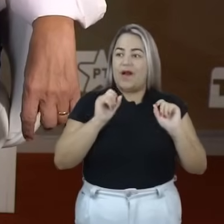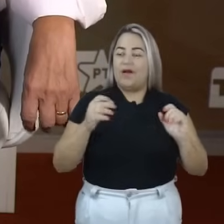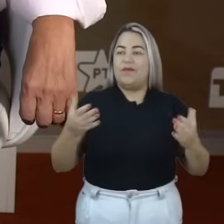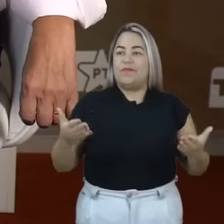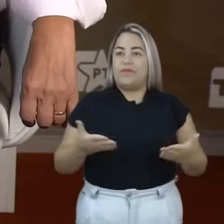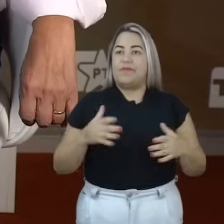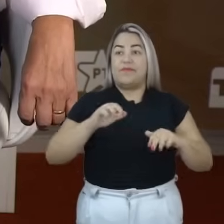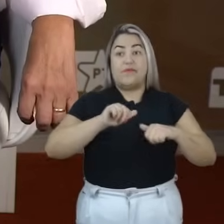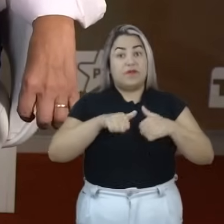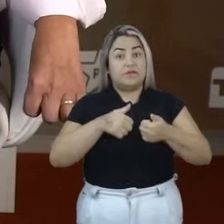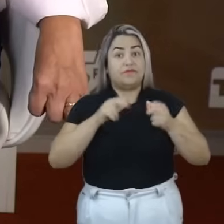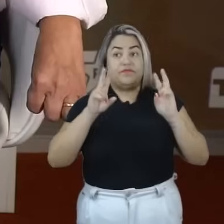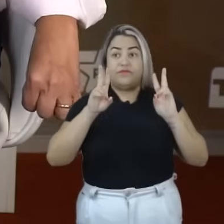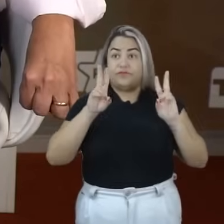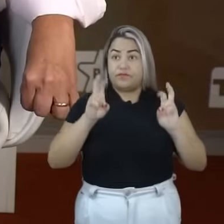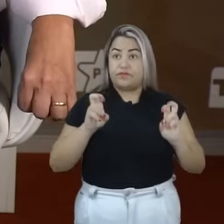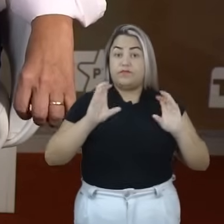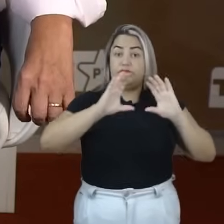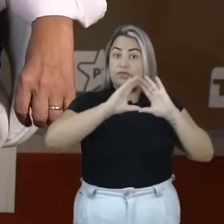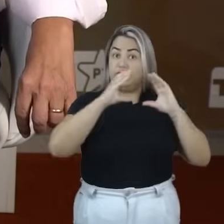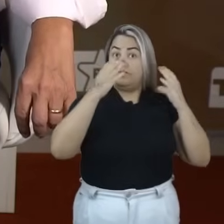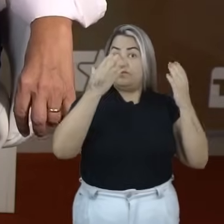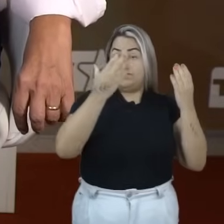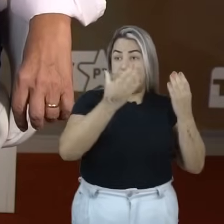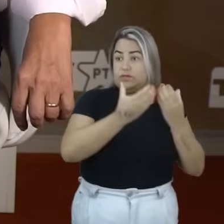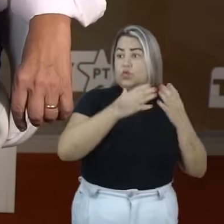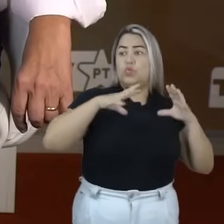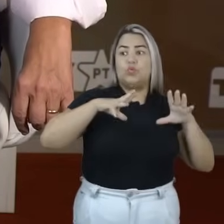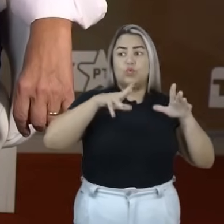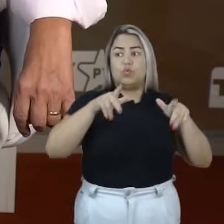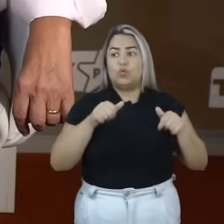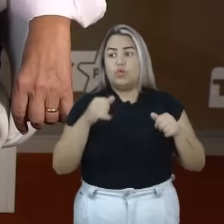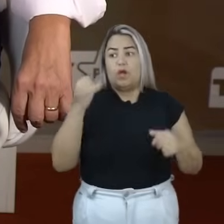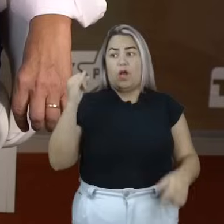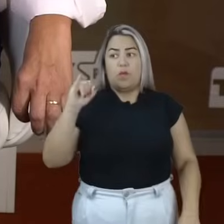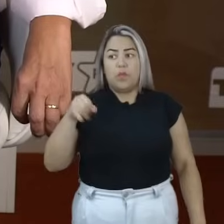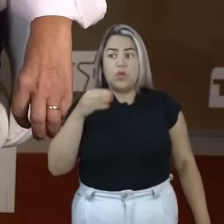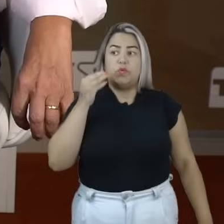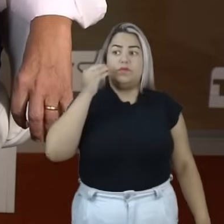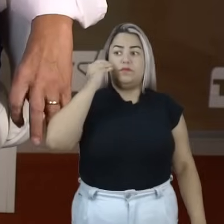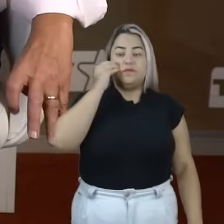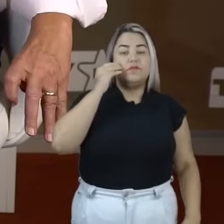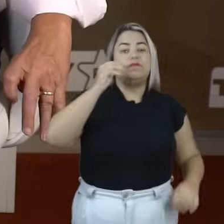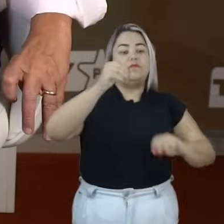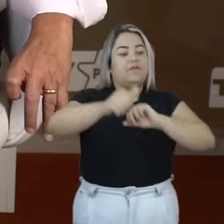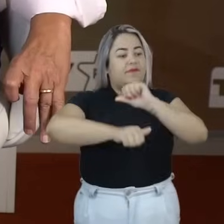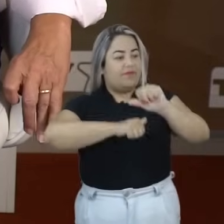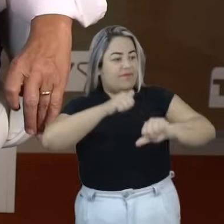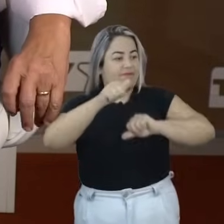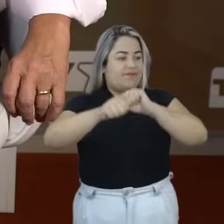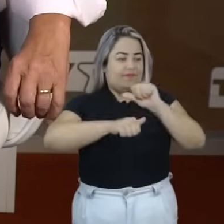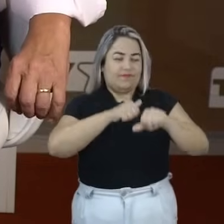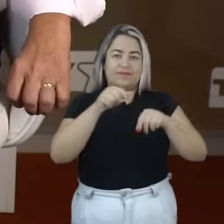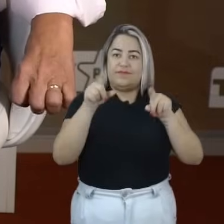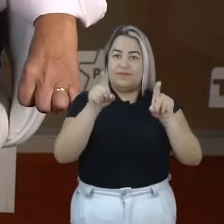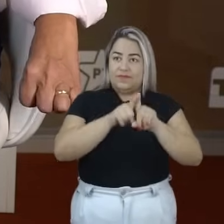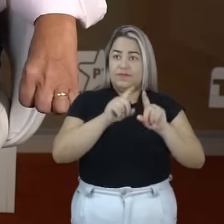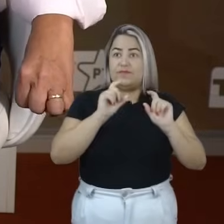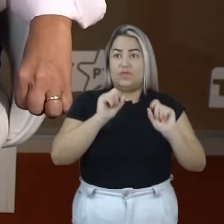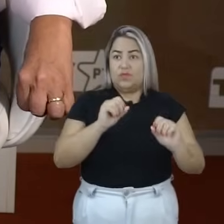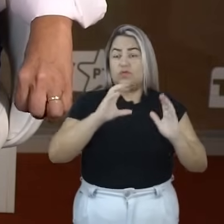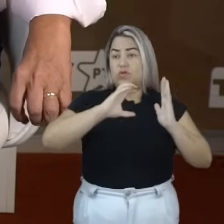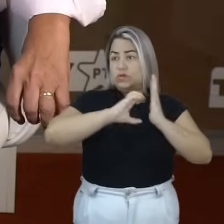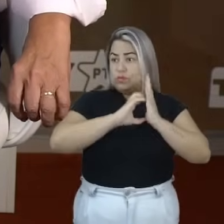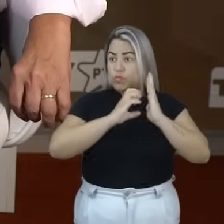uma avaliação sua da conferência como um todo, né? Essa oportunidade de troca dos pré-candidatos